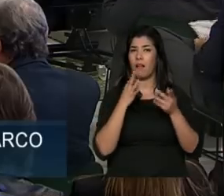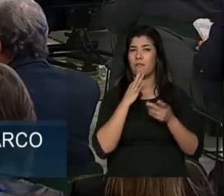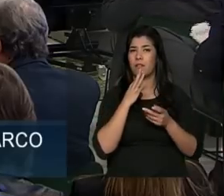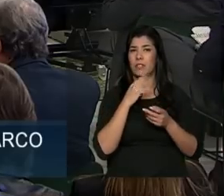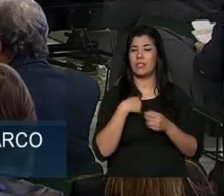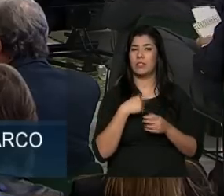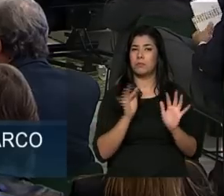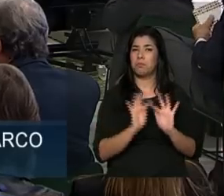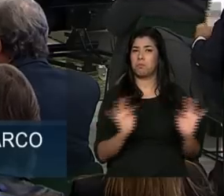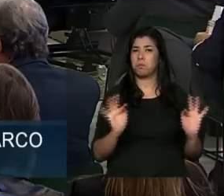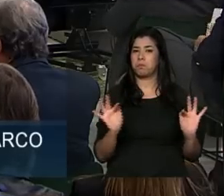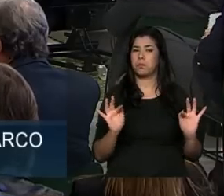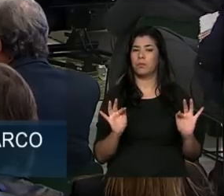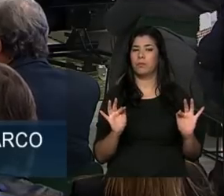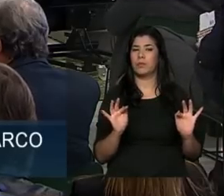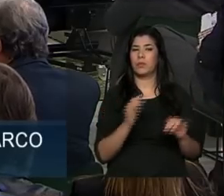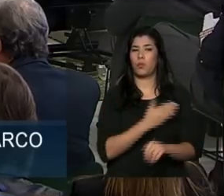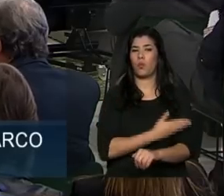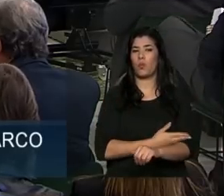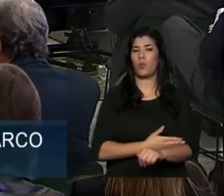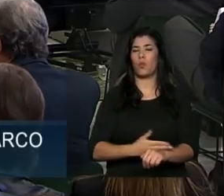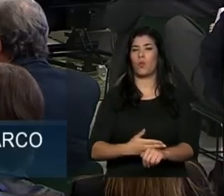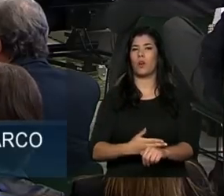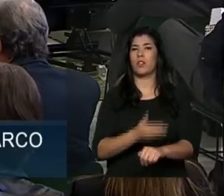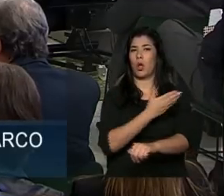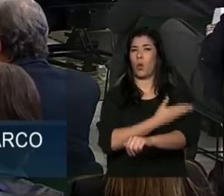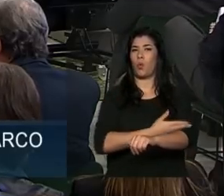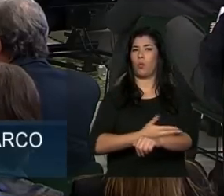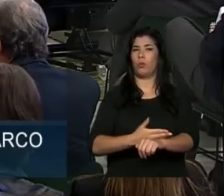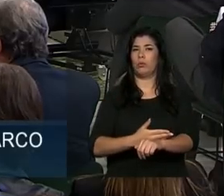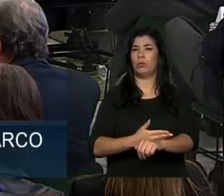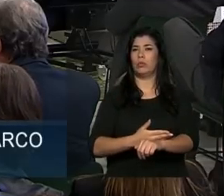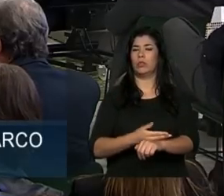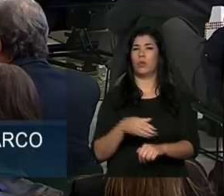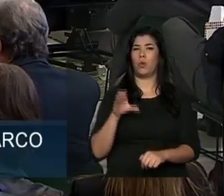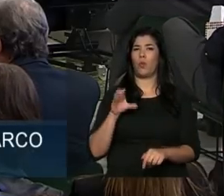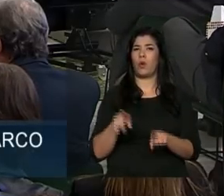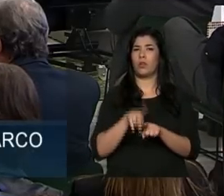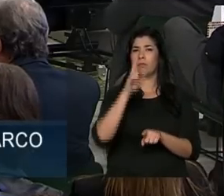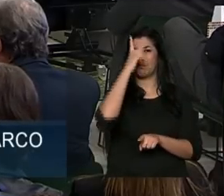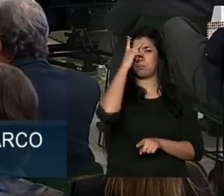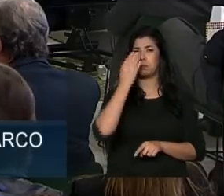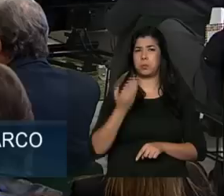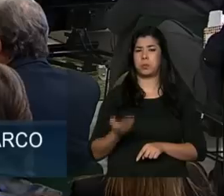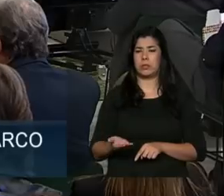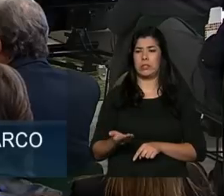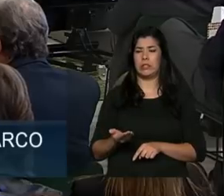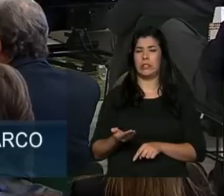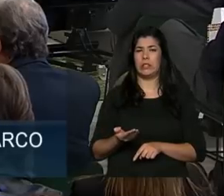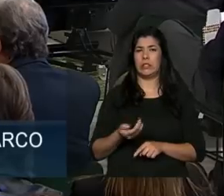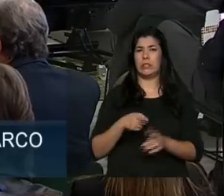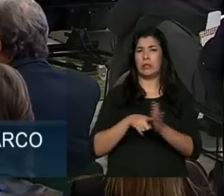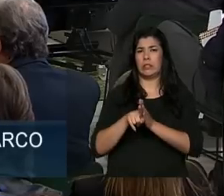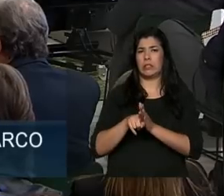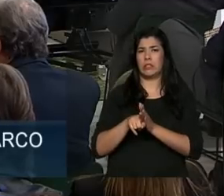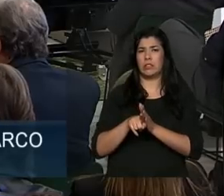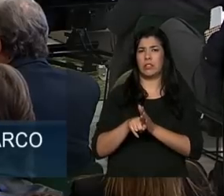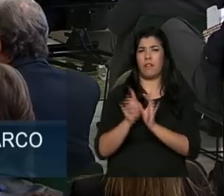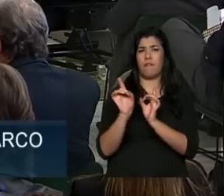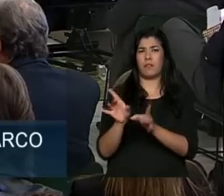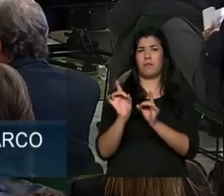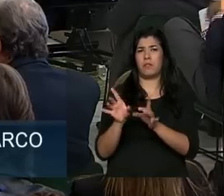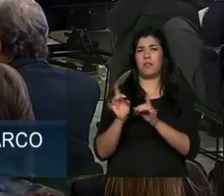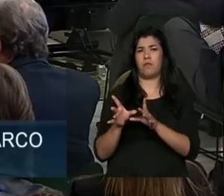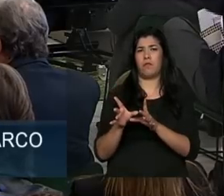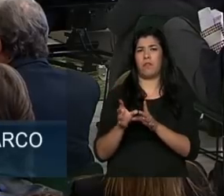isso não foi respeitado, porque quem detém transformou isso em produtos e esses produtos são, às vezes, exportados e não é repartido. Isso